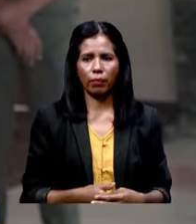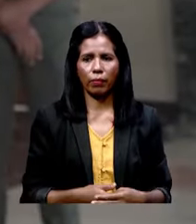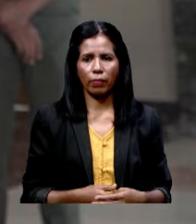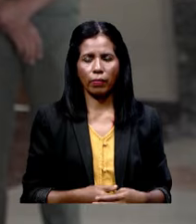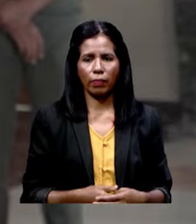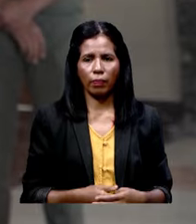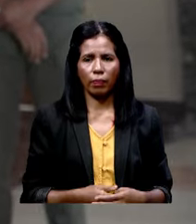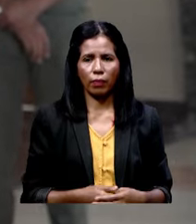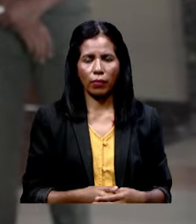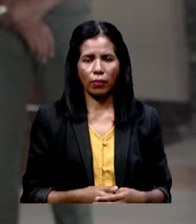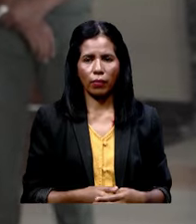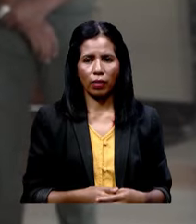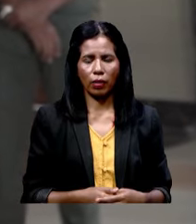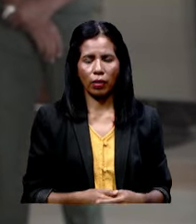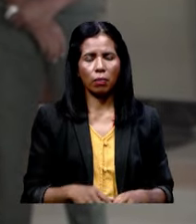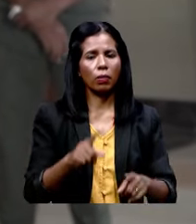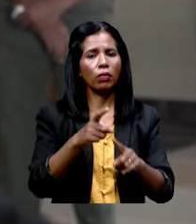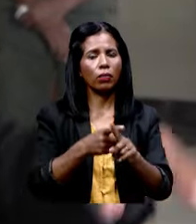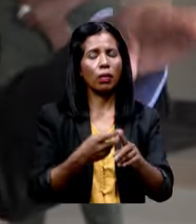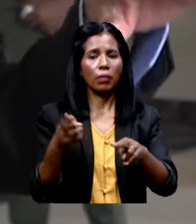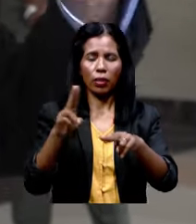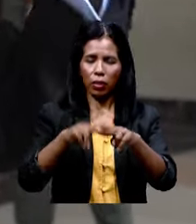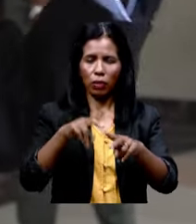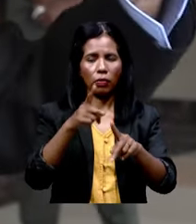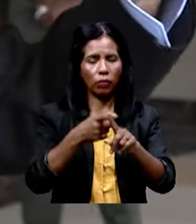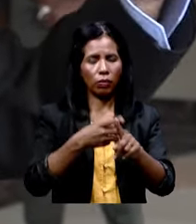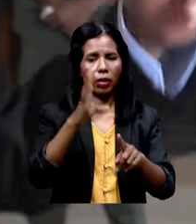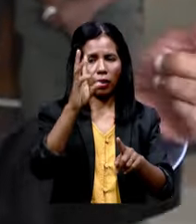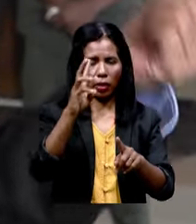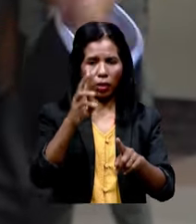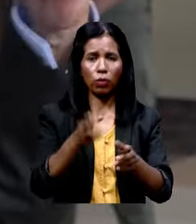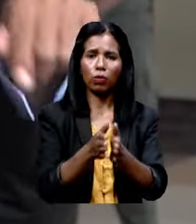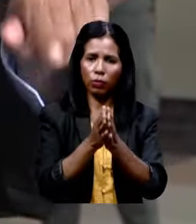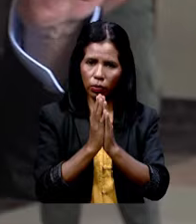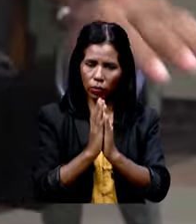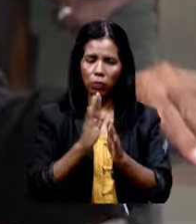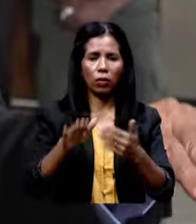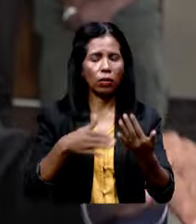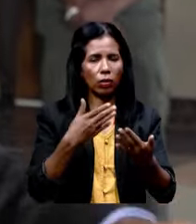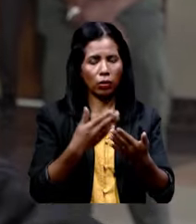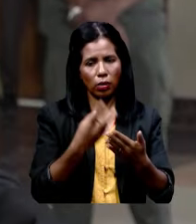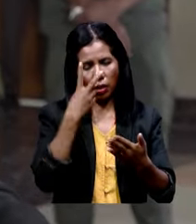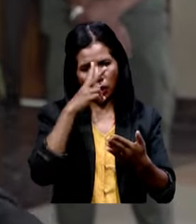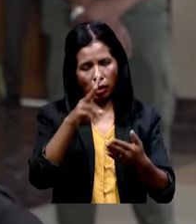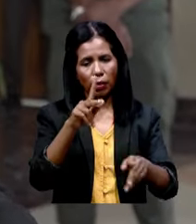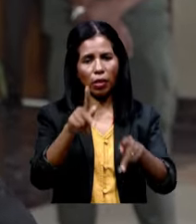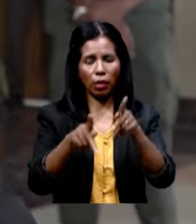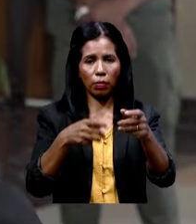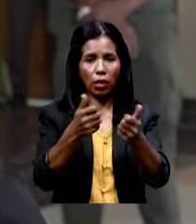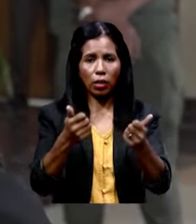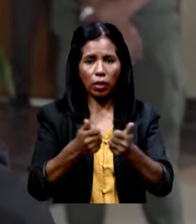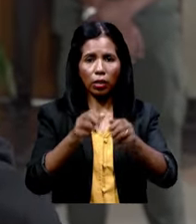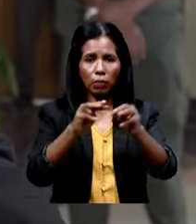Lembra que 6 meses está Nenê, o de russo barro tudo, a tu controla nem é macira, controla